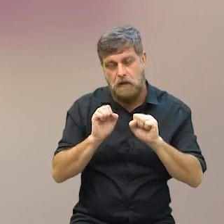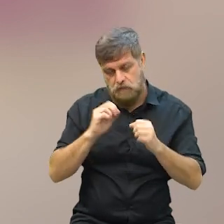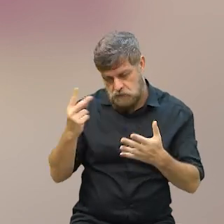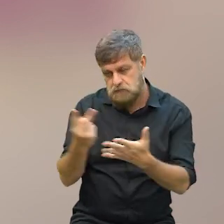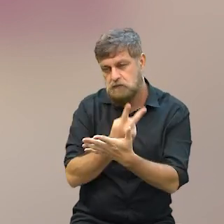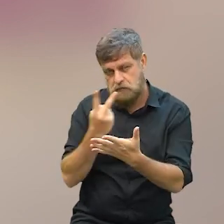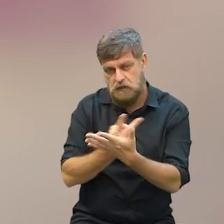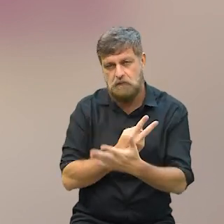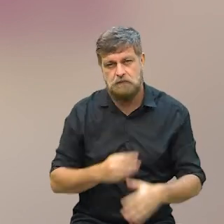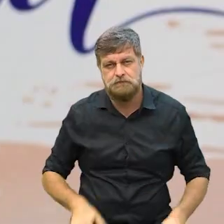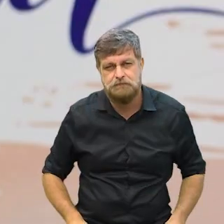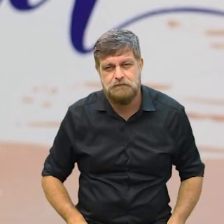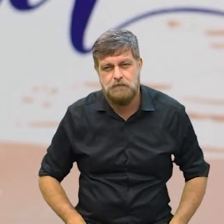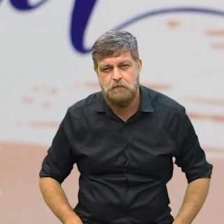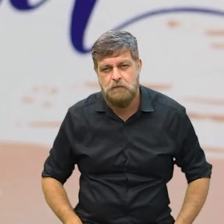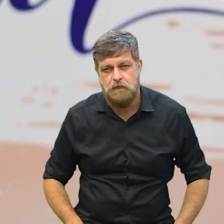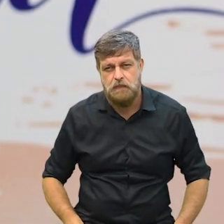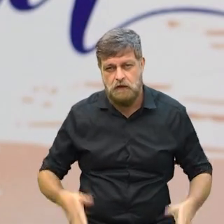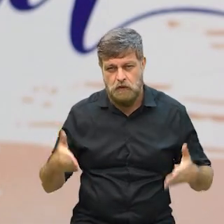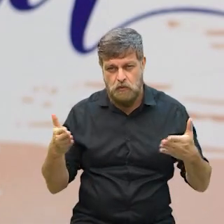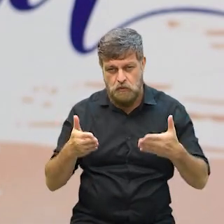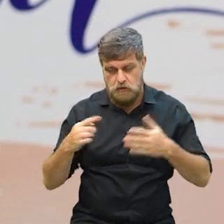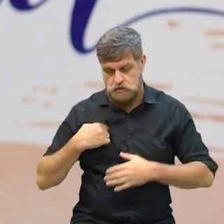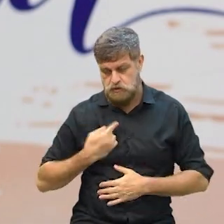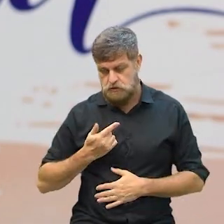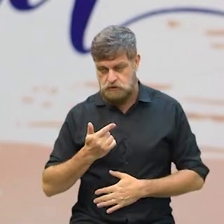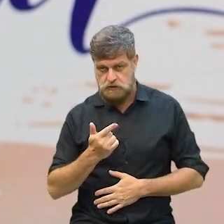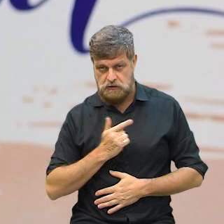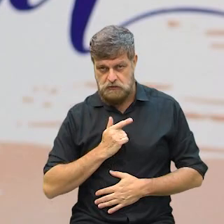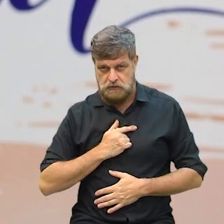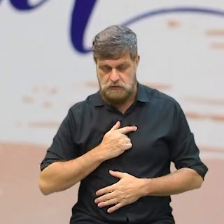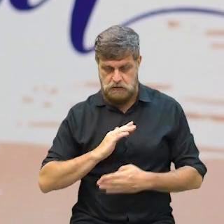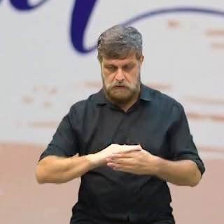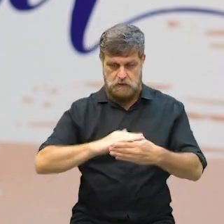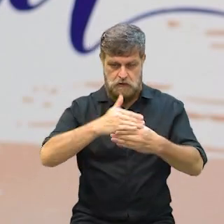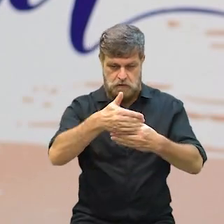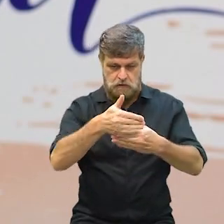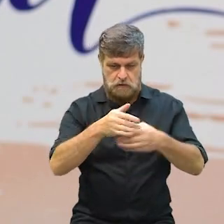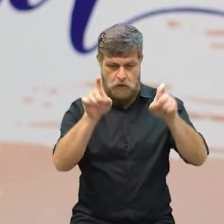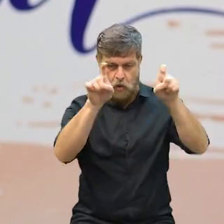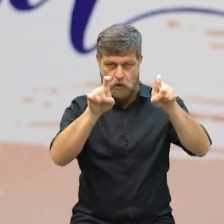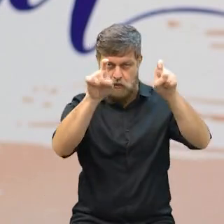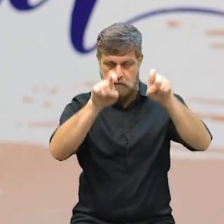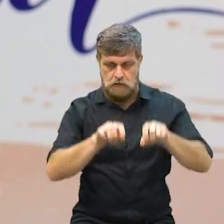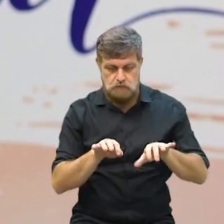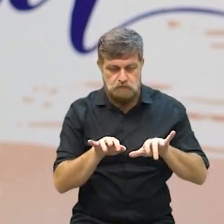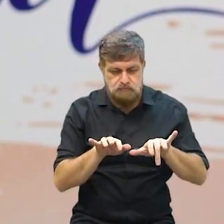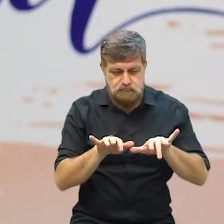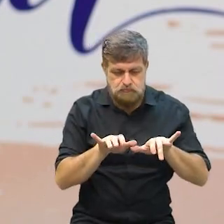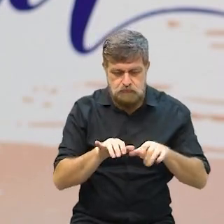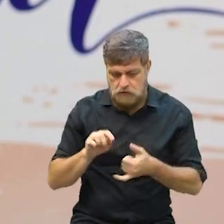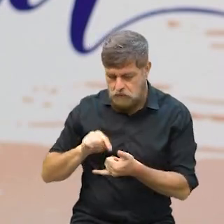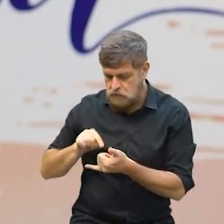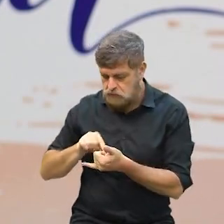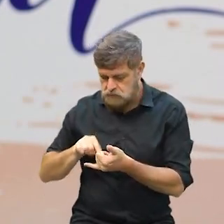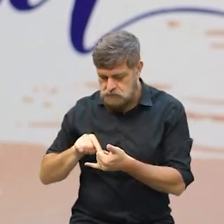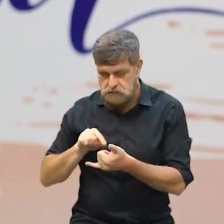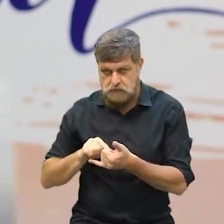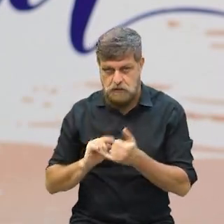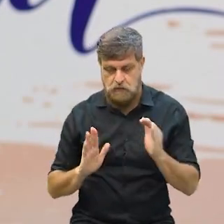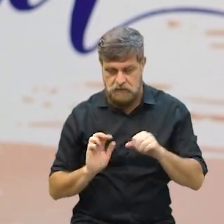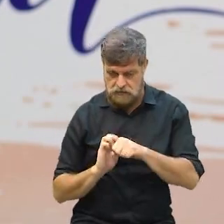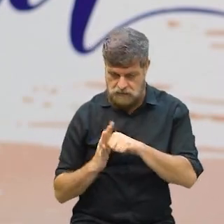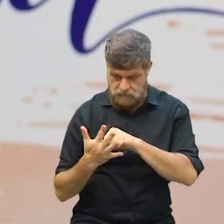erro refrativo não corrigido. Você falou aí que hoje a gente está muito mais na frente do computador, utilizando o celular.